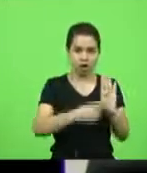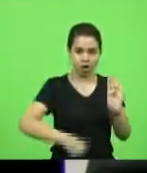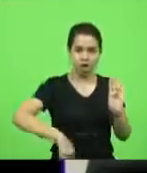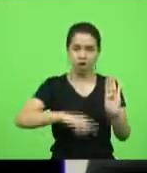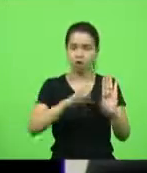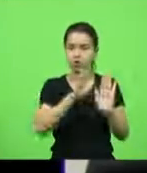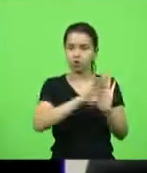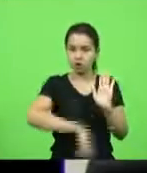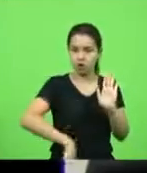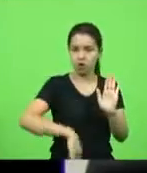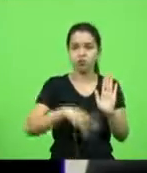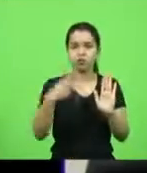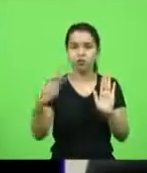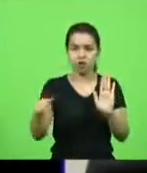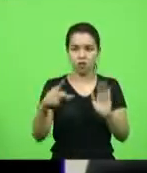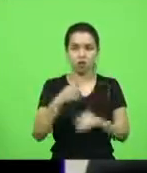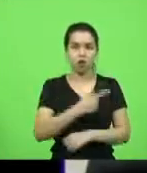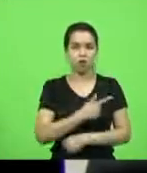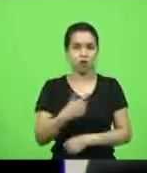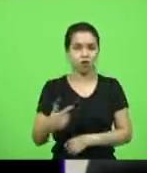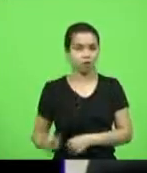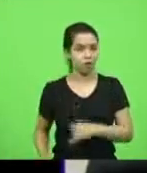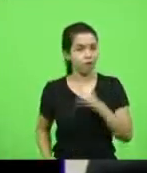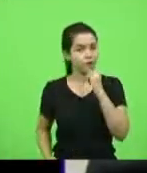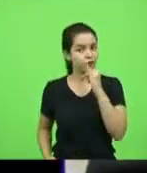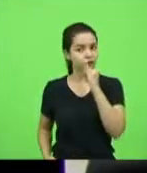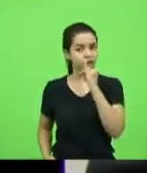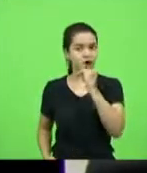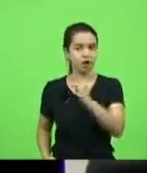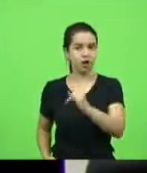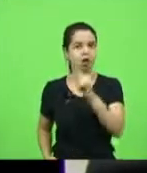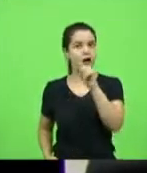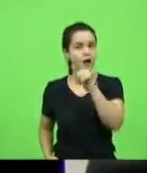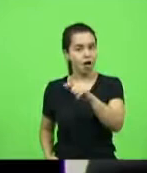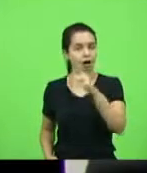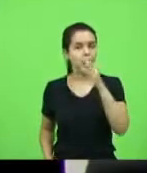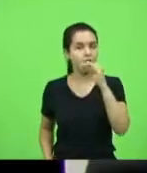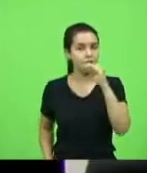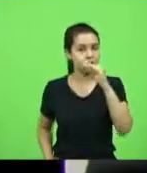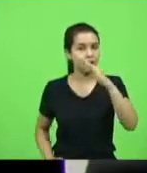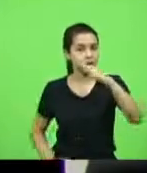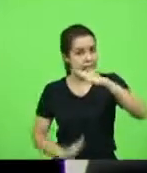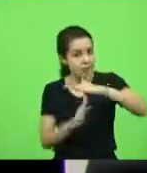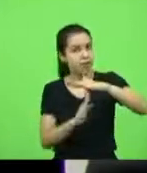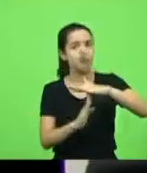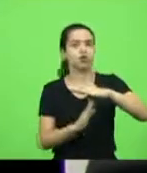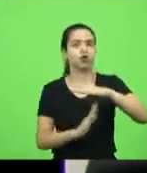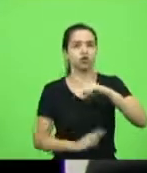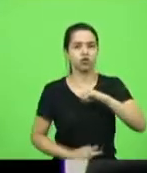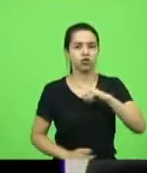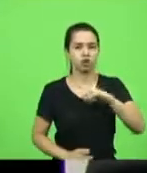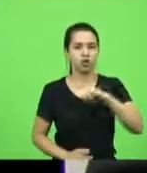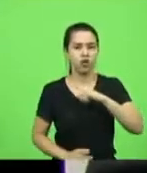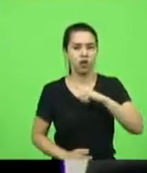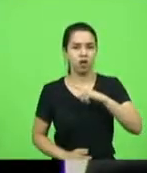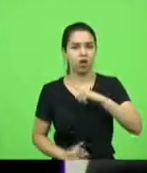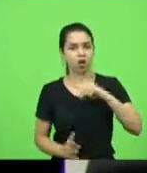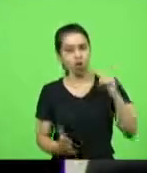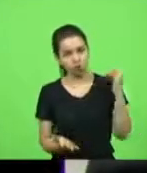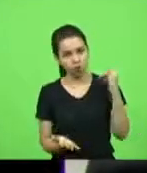para Kazan que ela tem limite ao impor tarifas no tratamento de esgoto pro cidadão Catarinense em